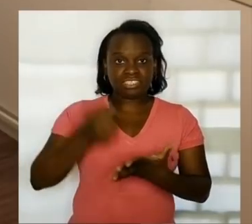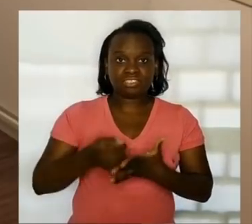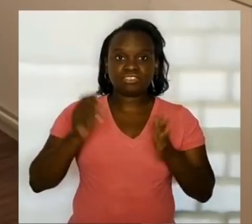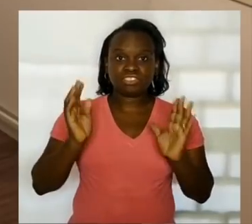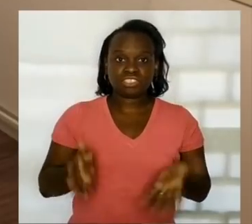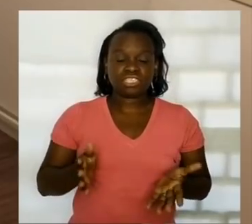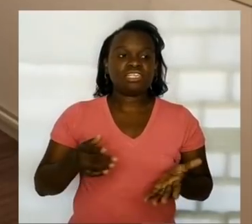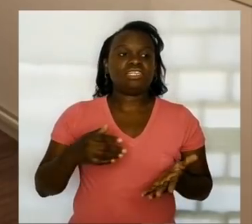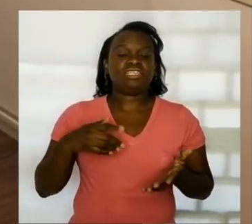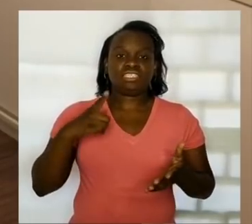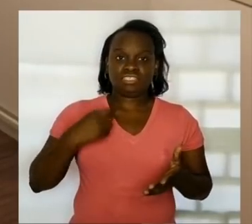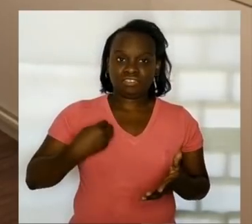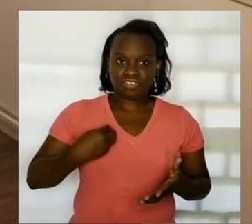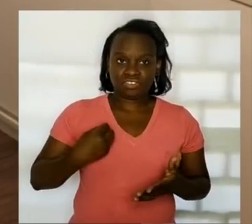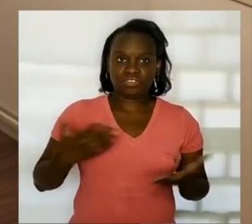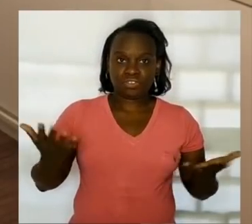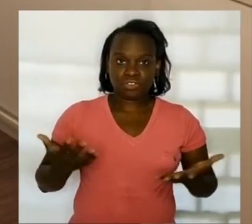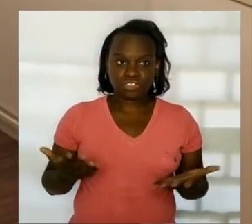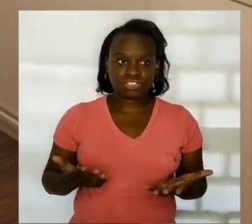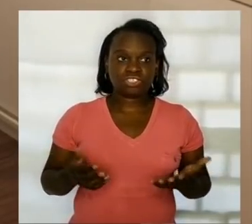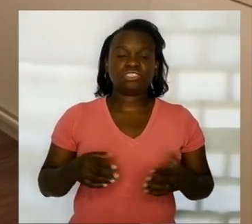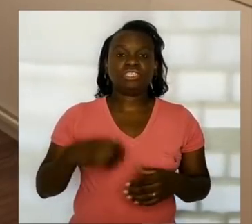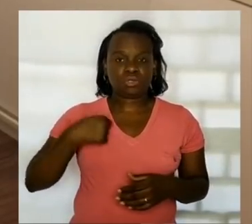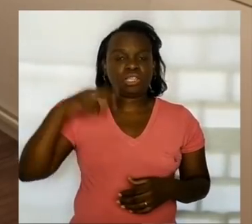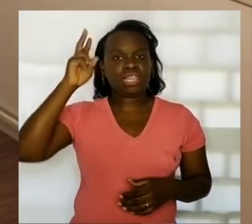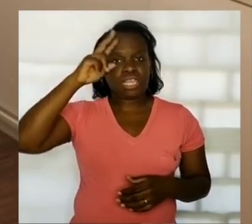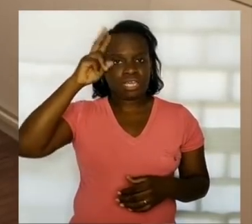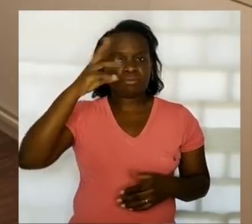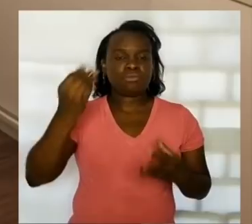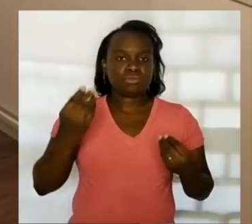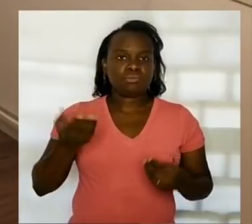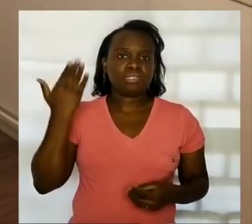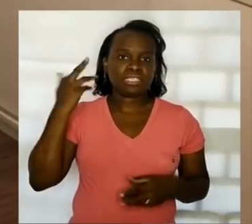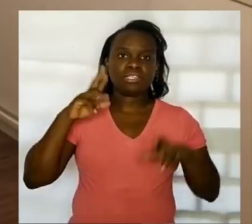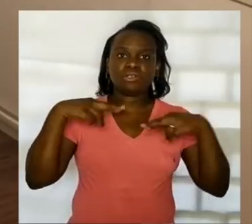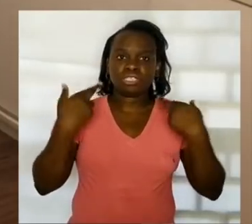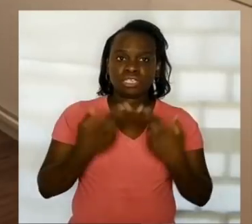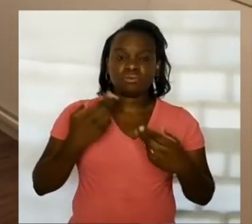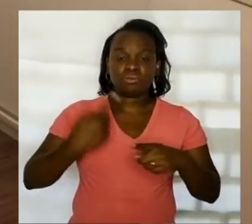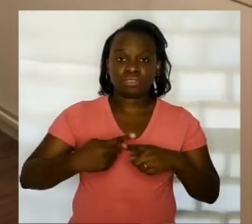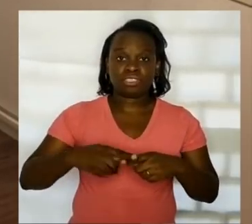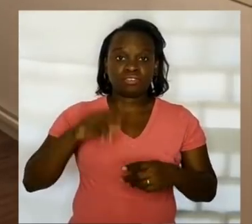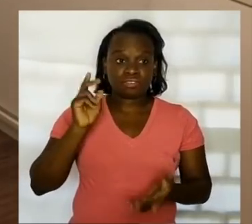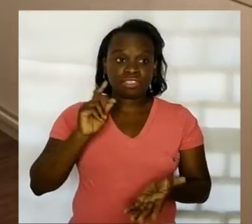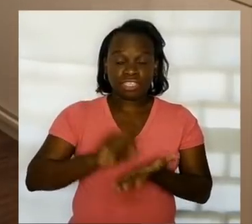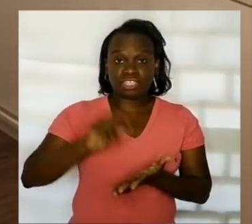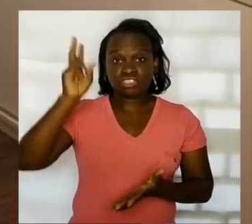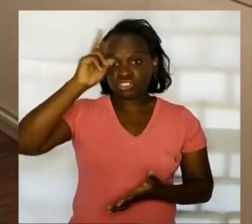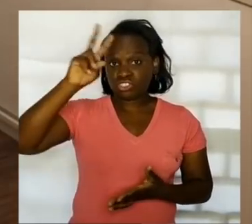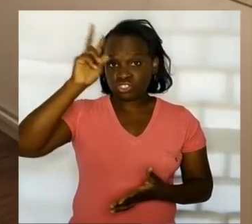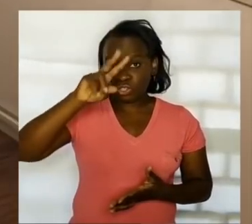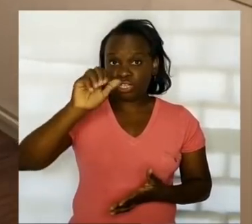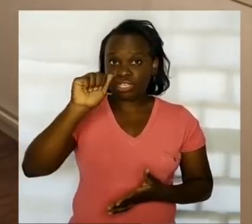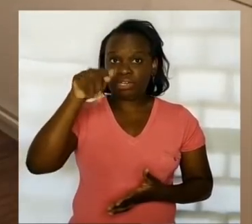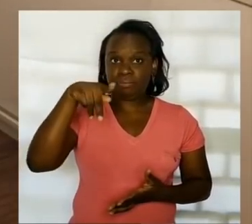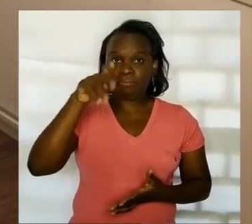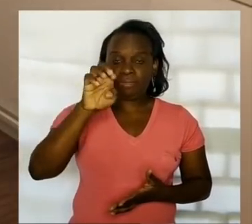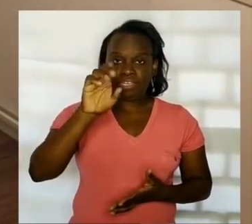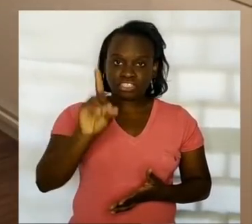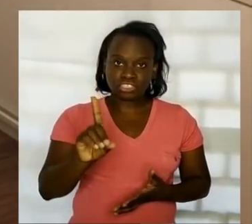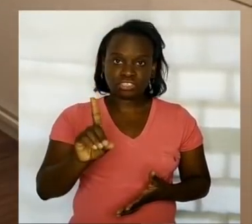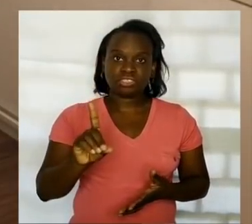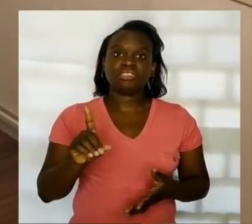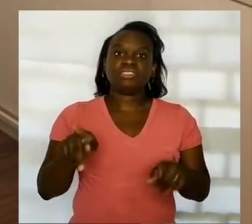1979, eu era presente, mas eu não tinha impacto, mas eu me lembro muito bem dessa reunião, porque realmente mudou a história da Amped